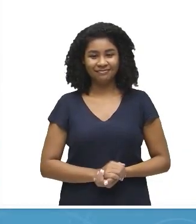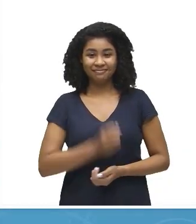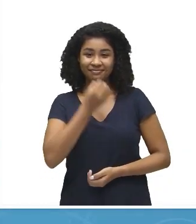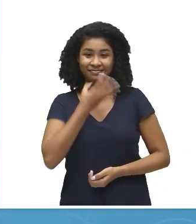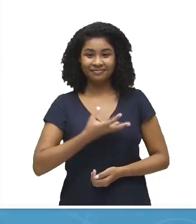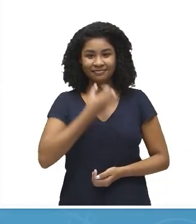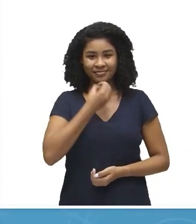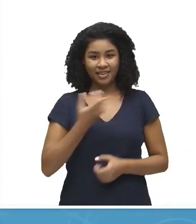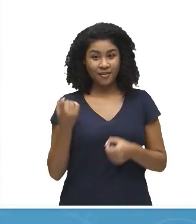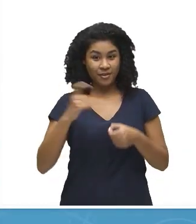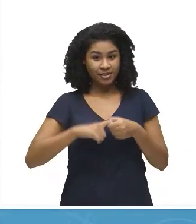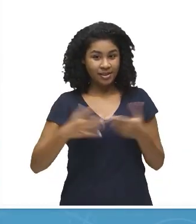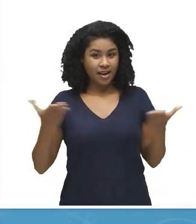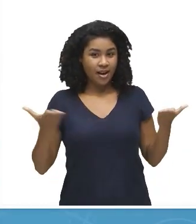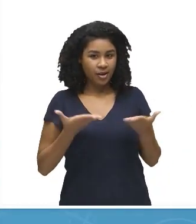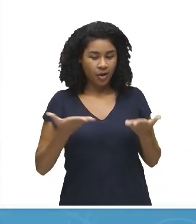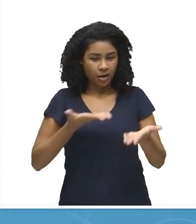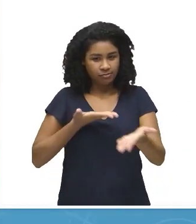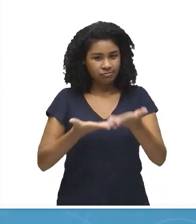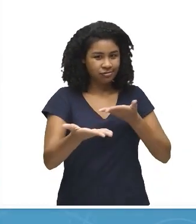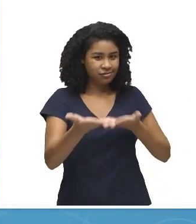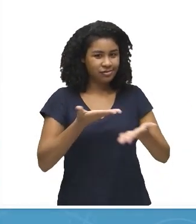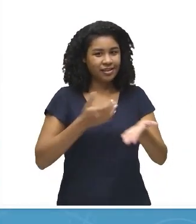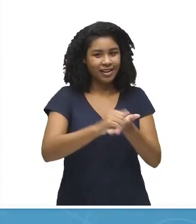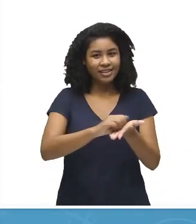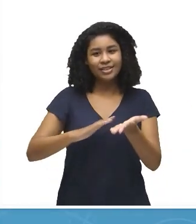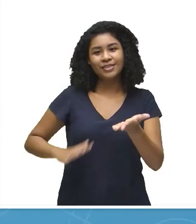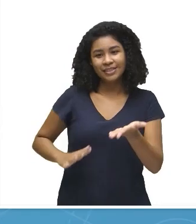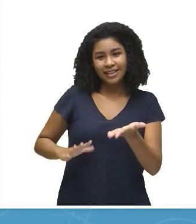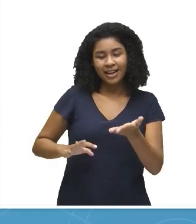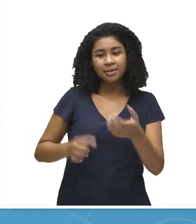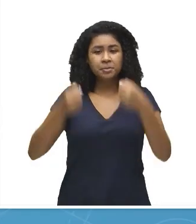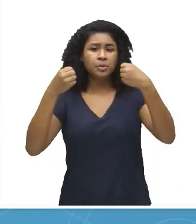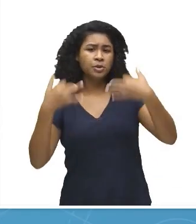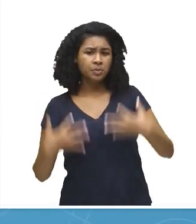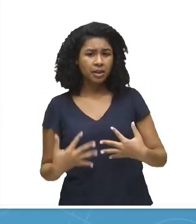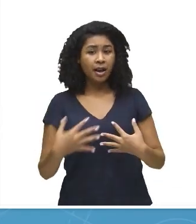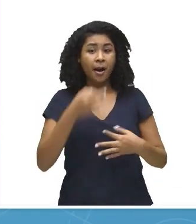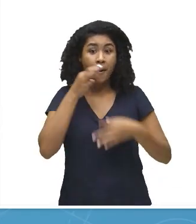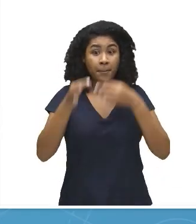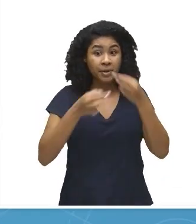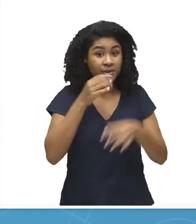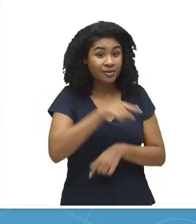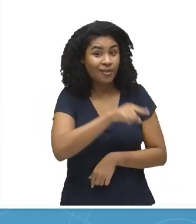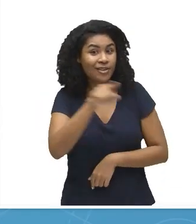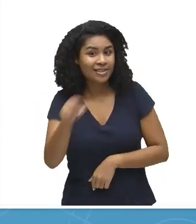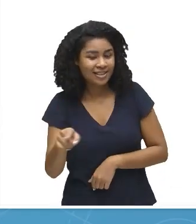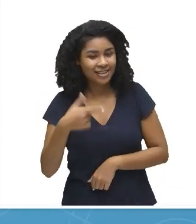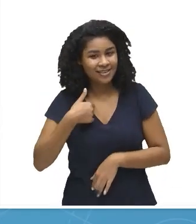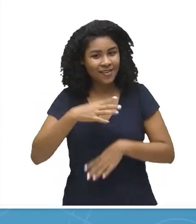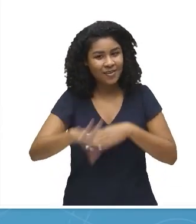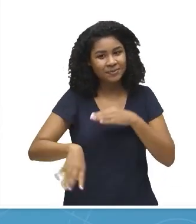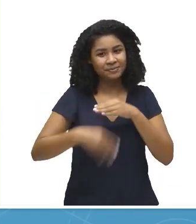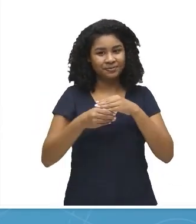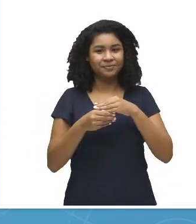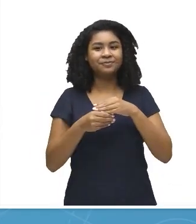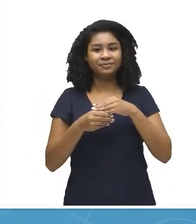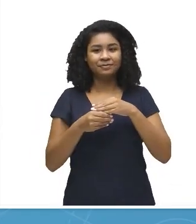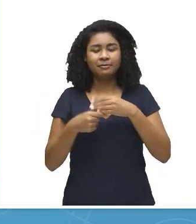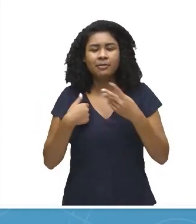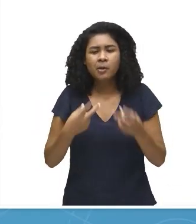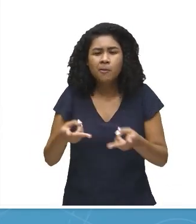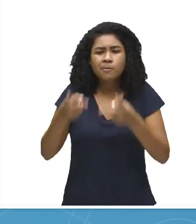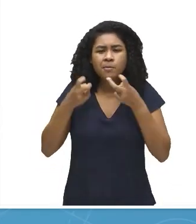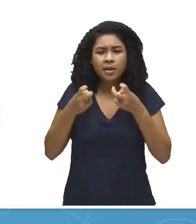Muito bem, estamos de volta agora para a interatividade, para comentar aí um pouco das respostas dos nossos alunos, né? E eu vi aí que